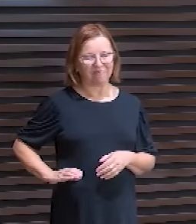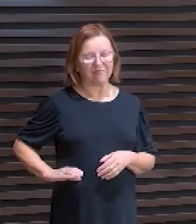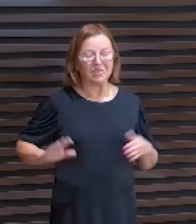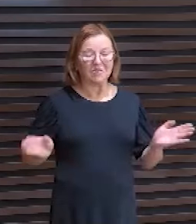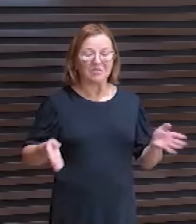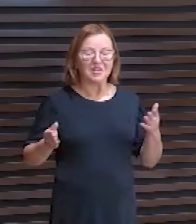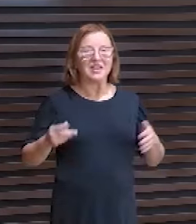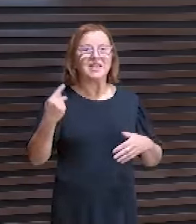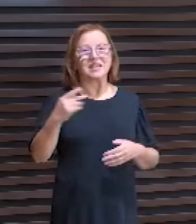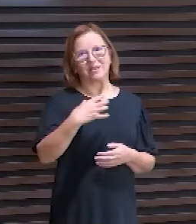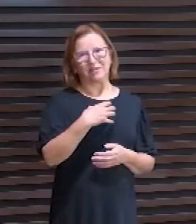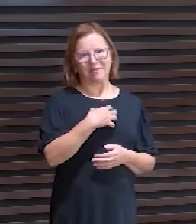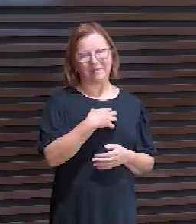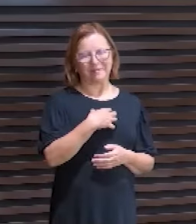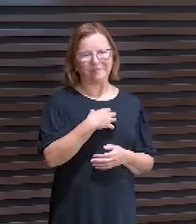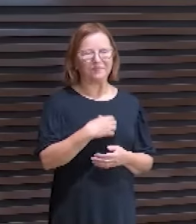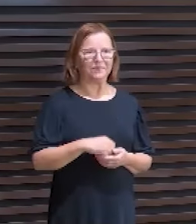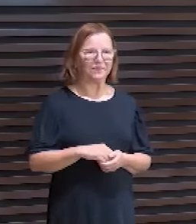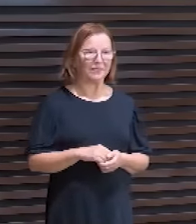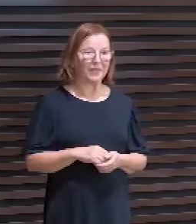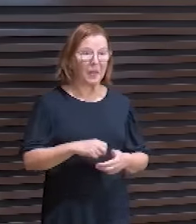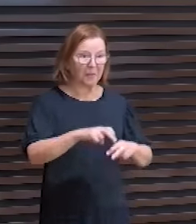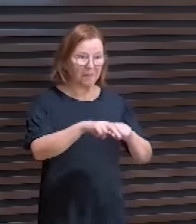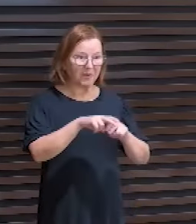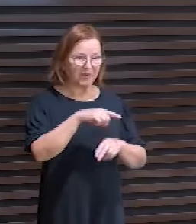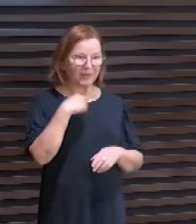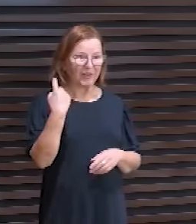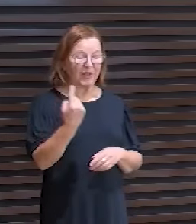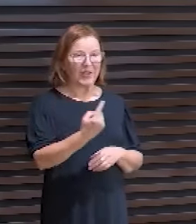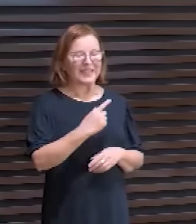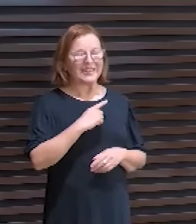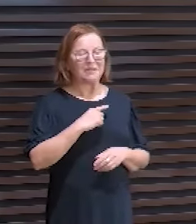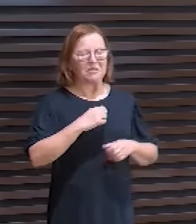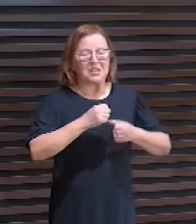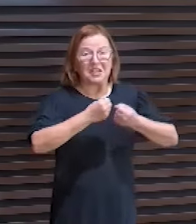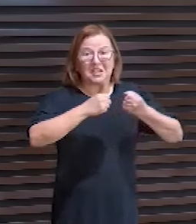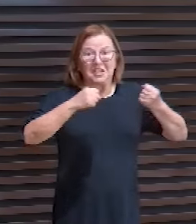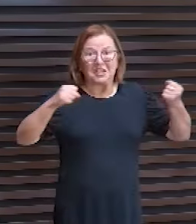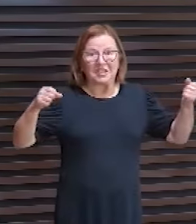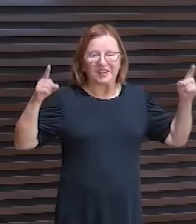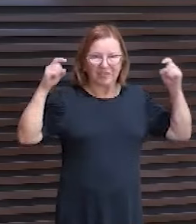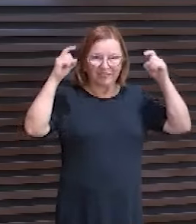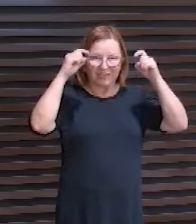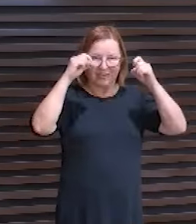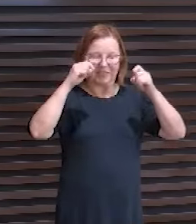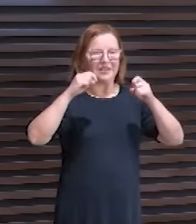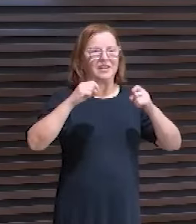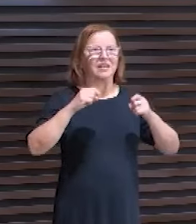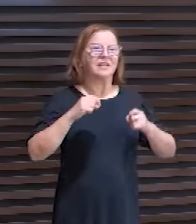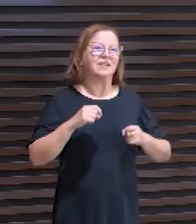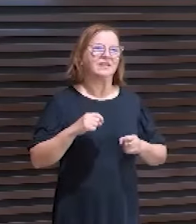teu comportamento por isso nós temos grandes dificuldades dentro dos